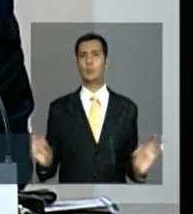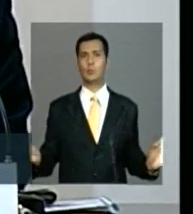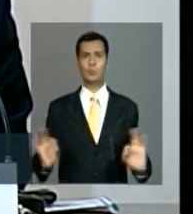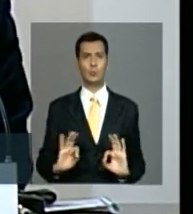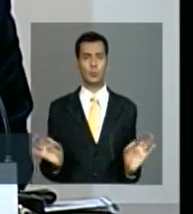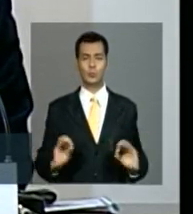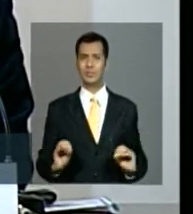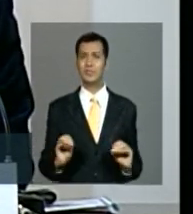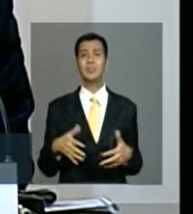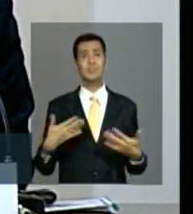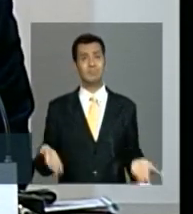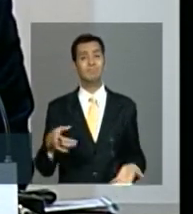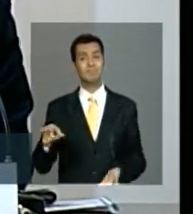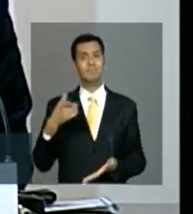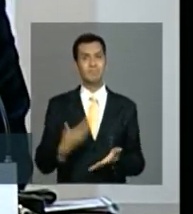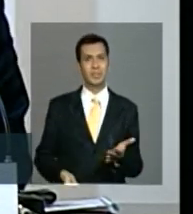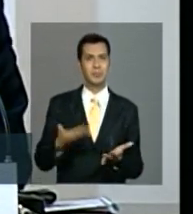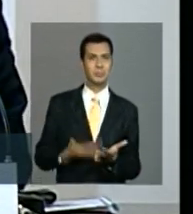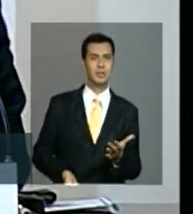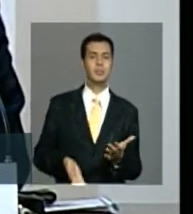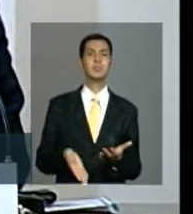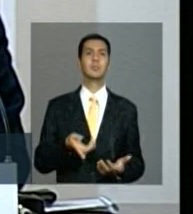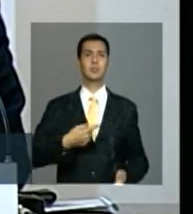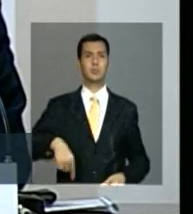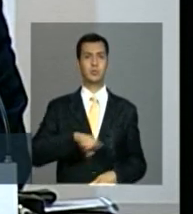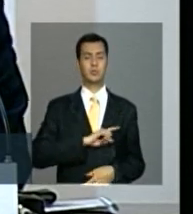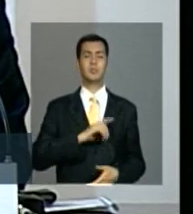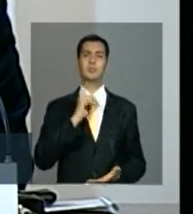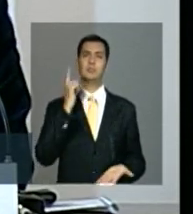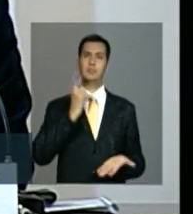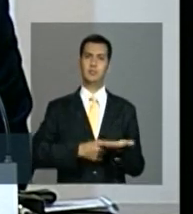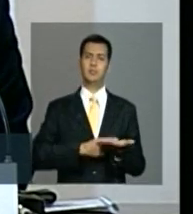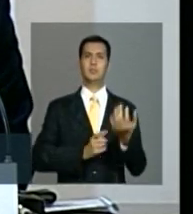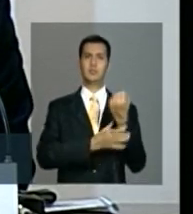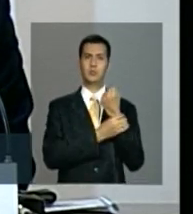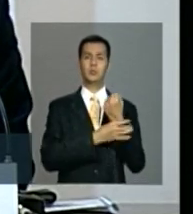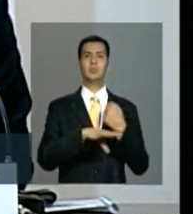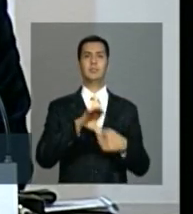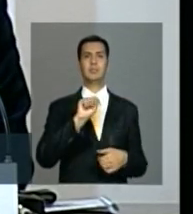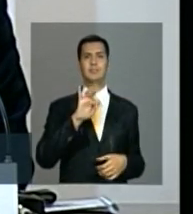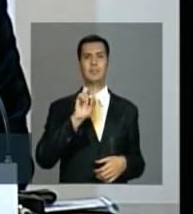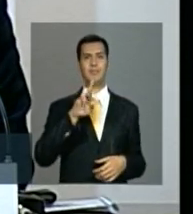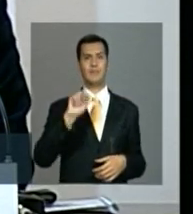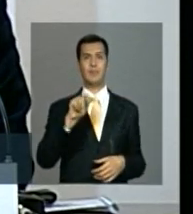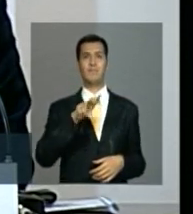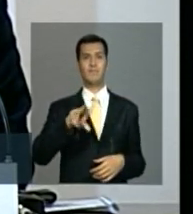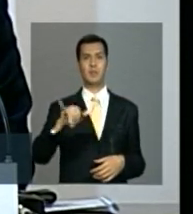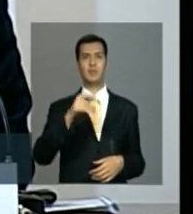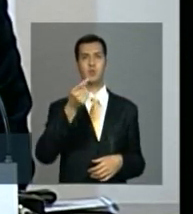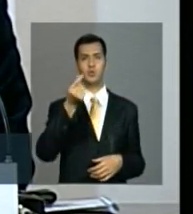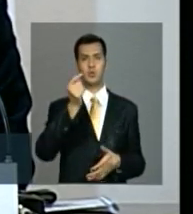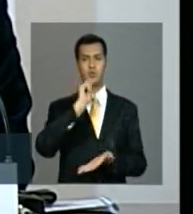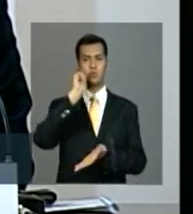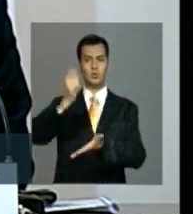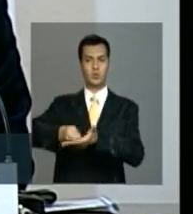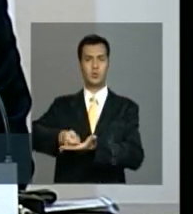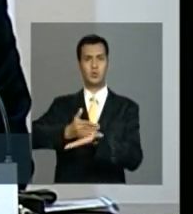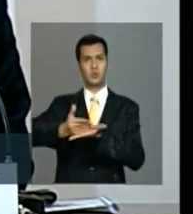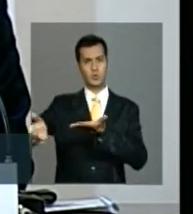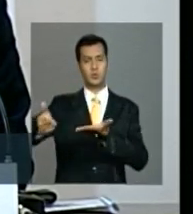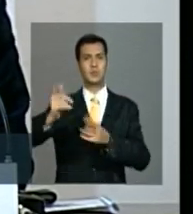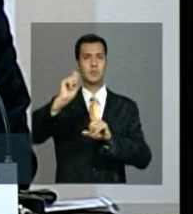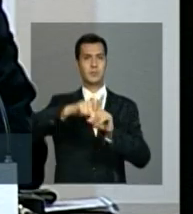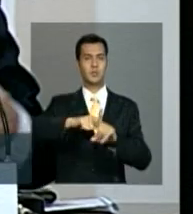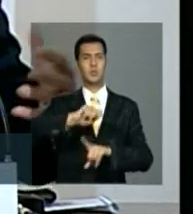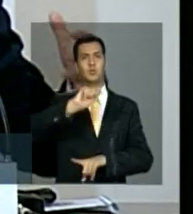para iniciar o plantil então o garantia safra nós vamos iniciar o pagamento eh do garantia safra a partir de